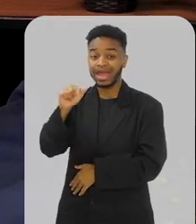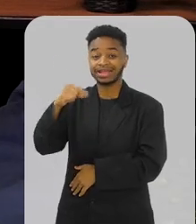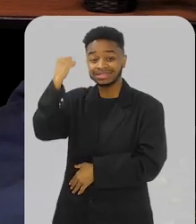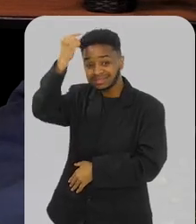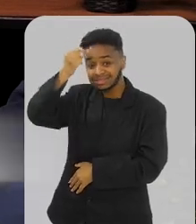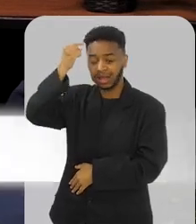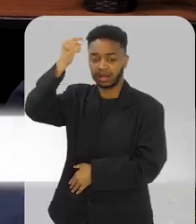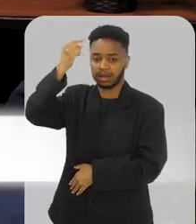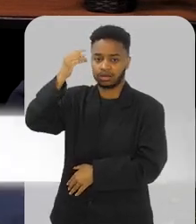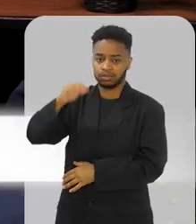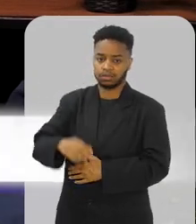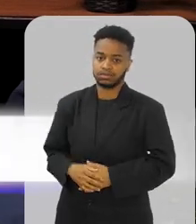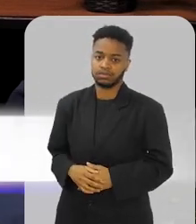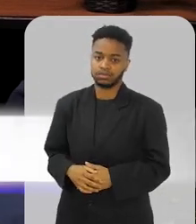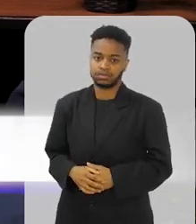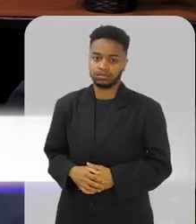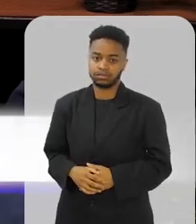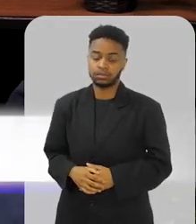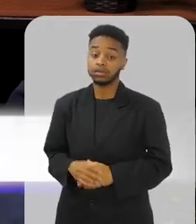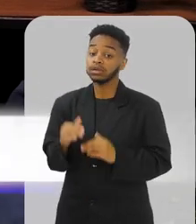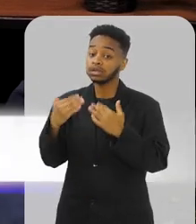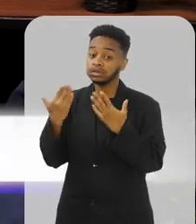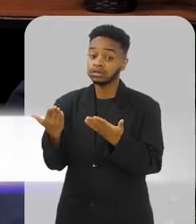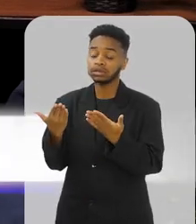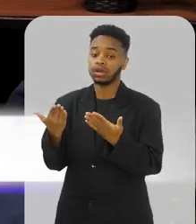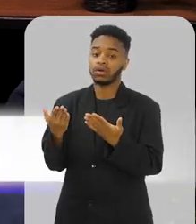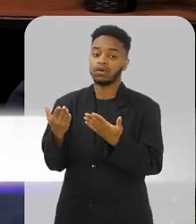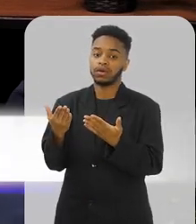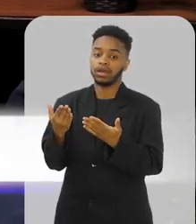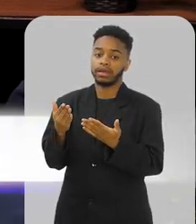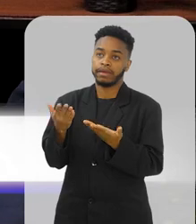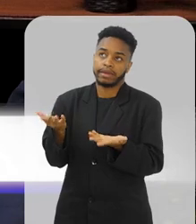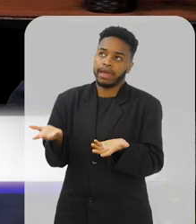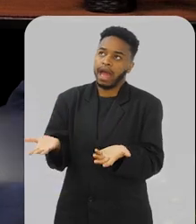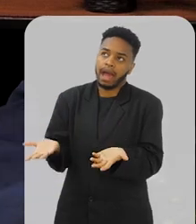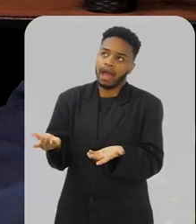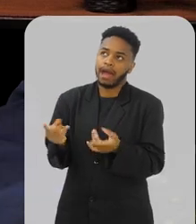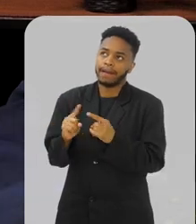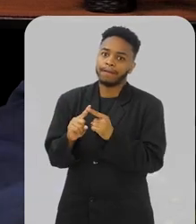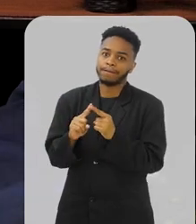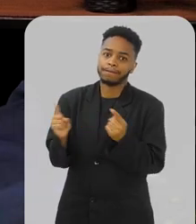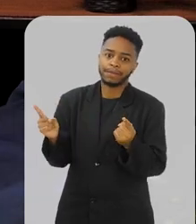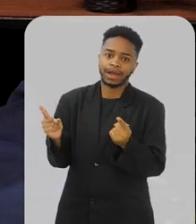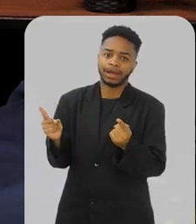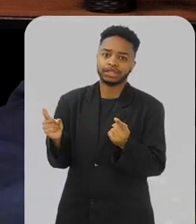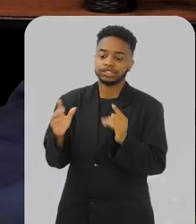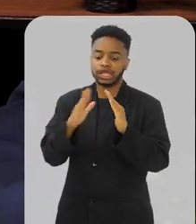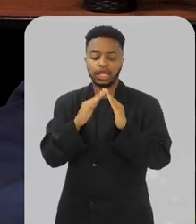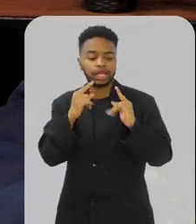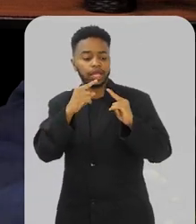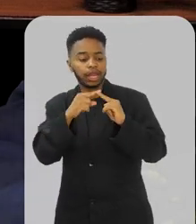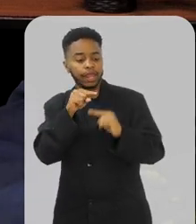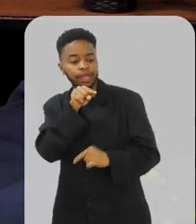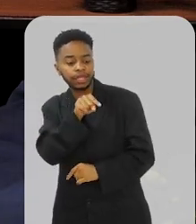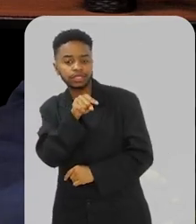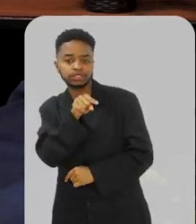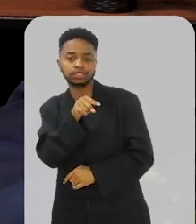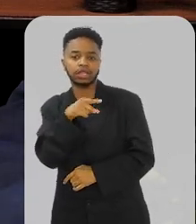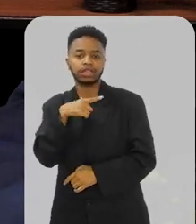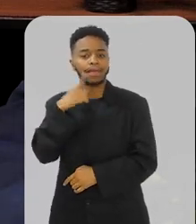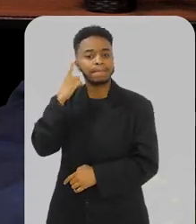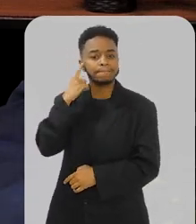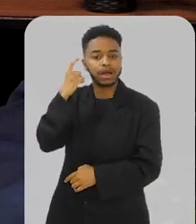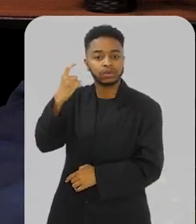sagrado. E como, mas aí a igreja X